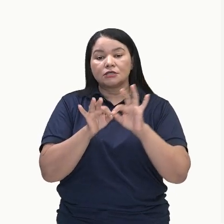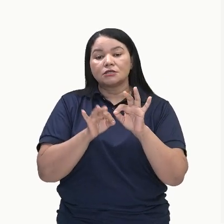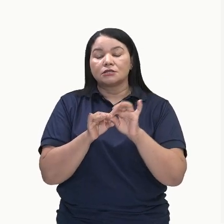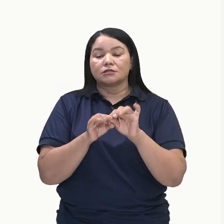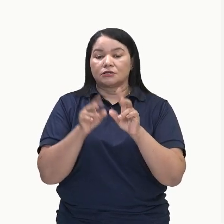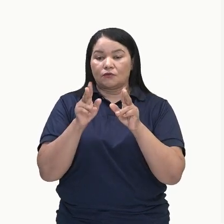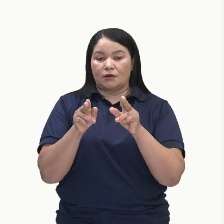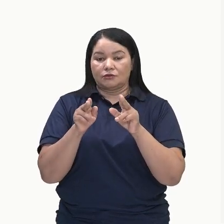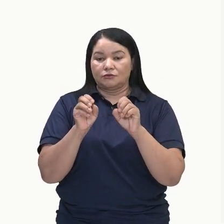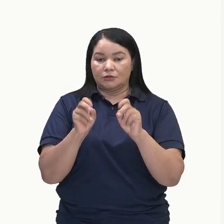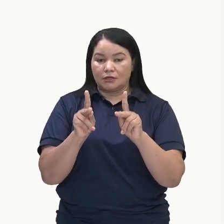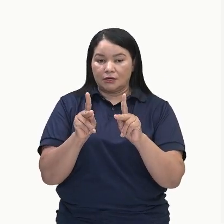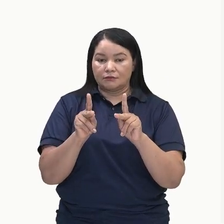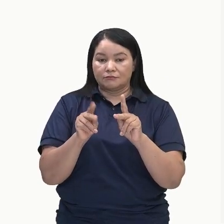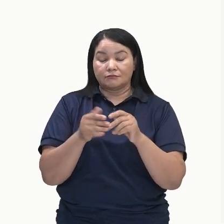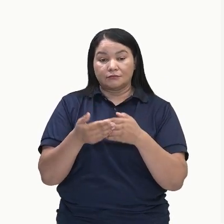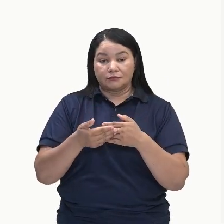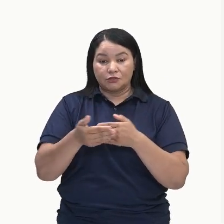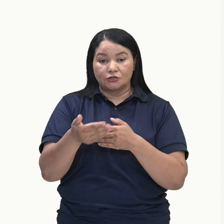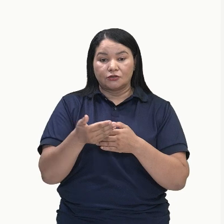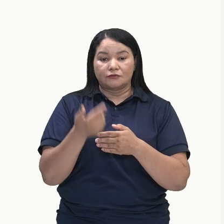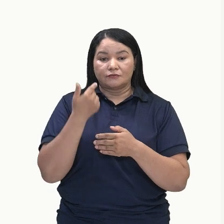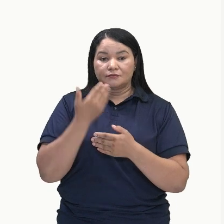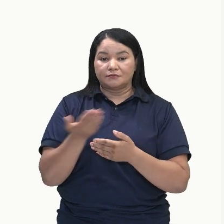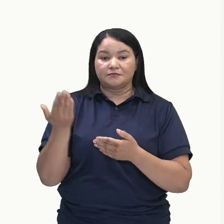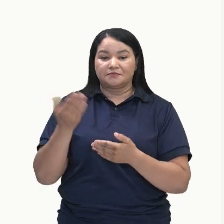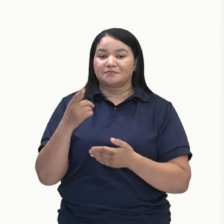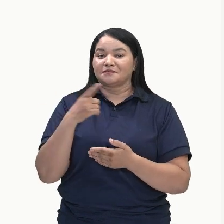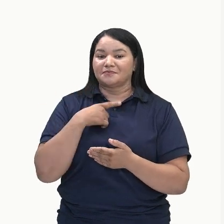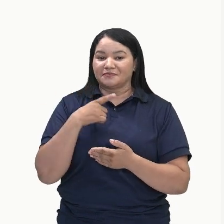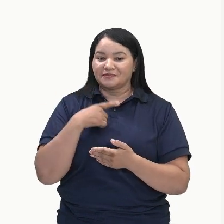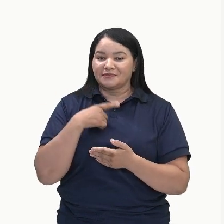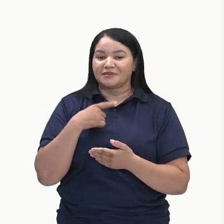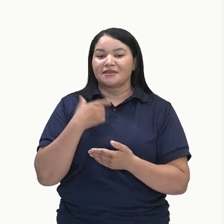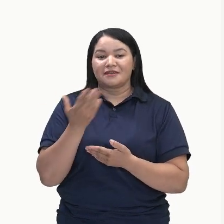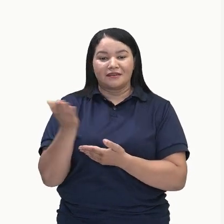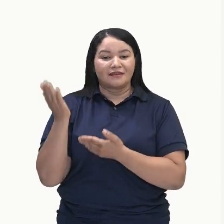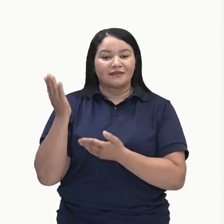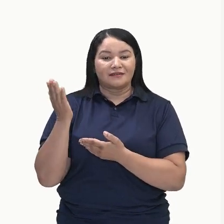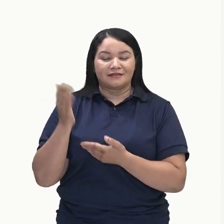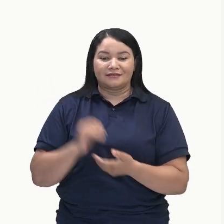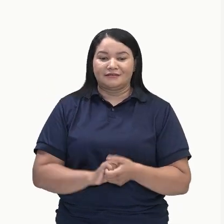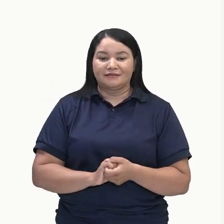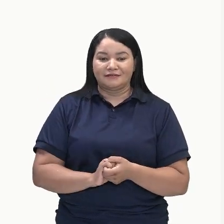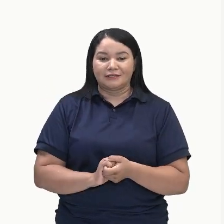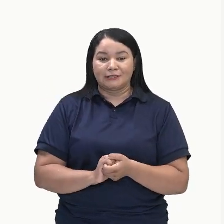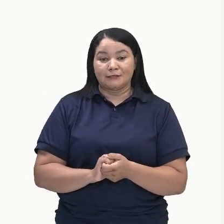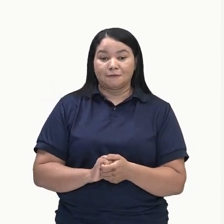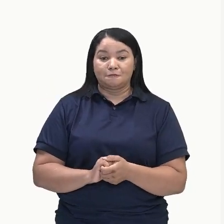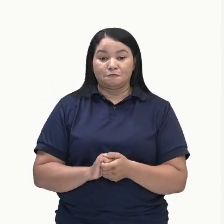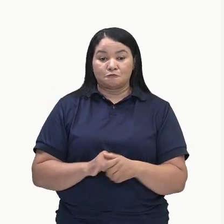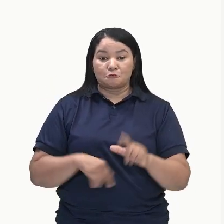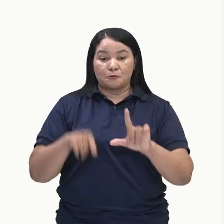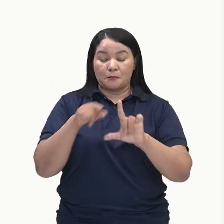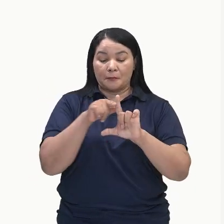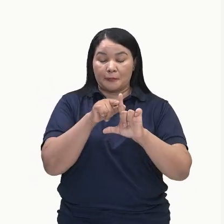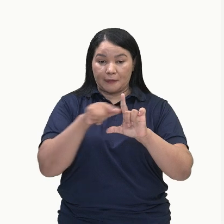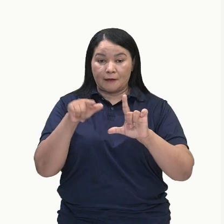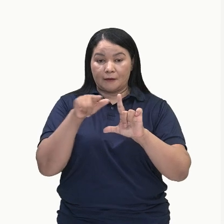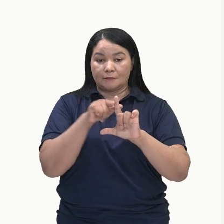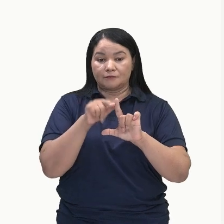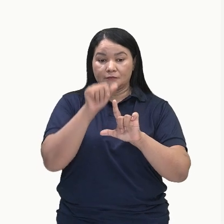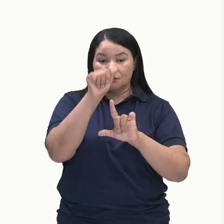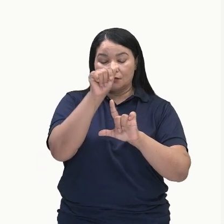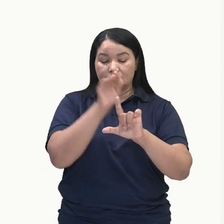Tudo bem? Avançando, nós chegamos... temos aqui um exemplo. O ângulo ABC, medida dos